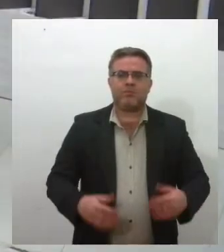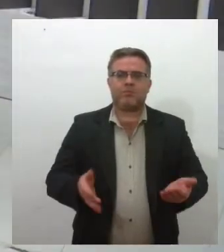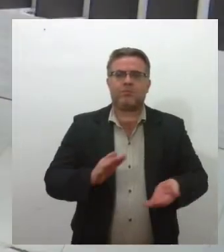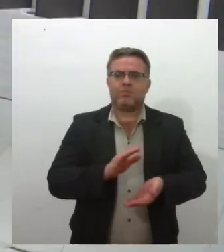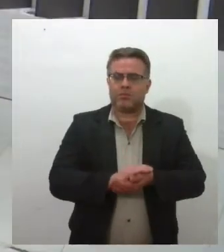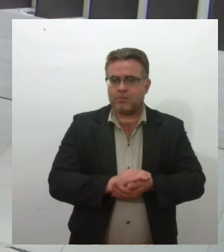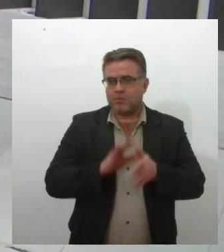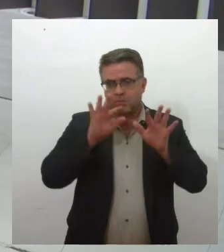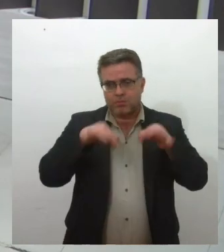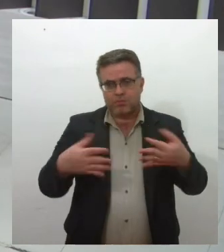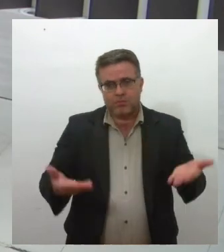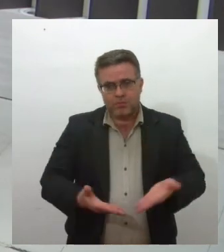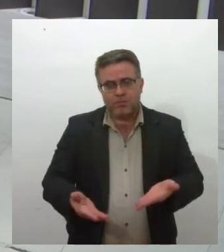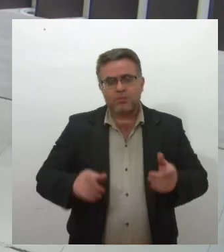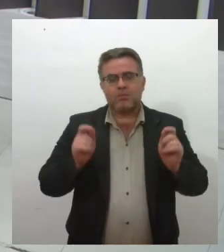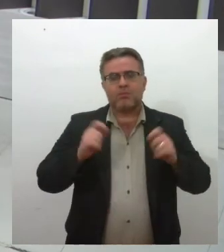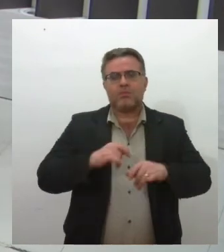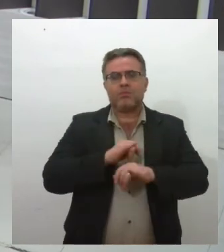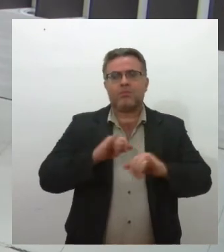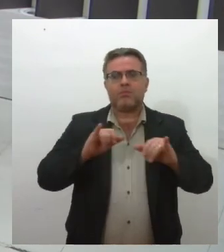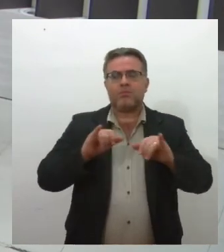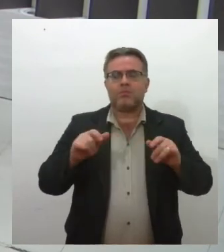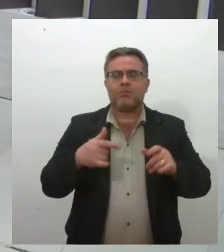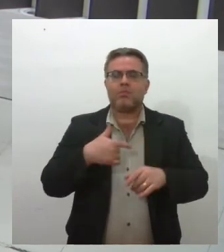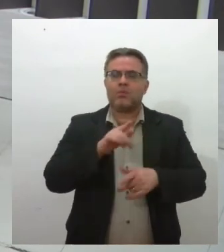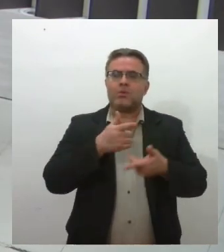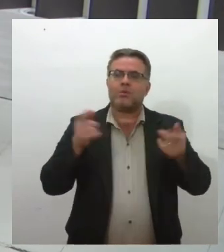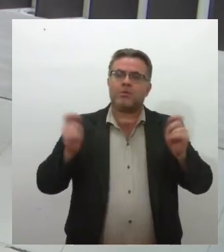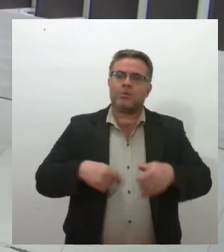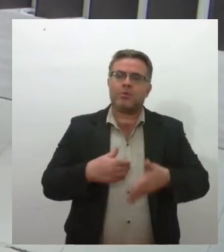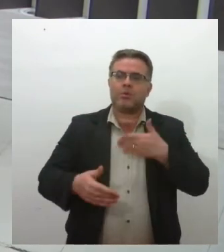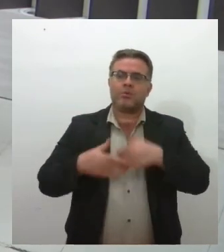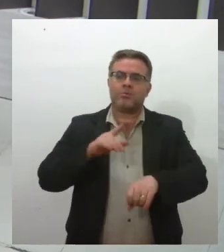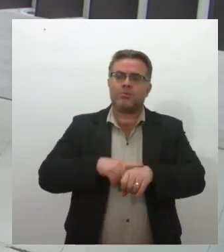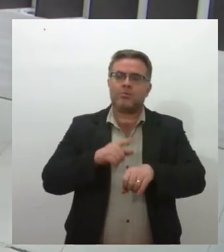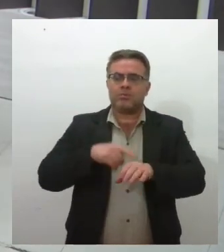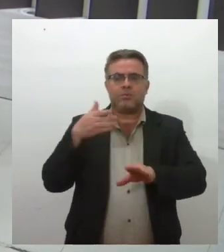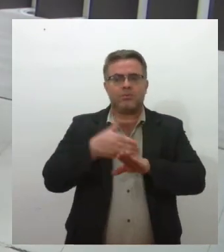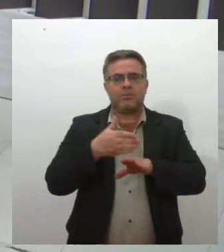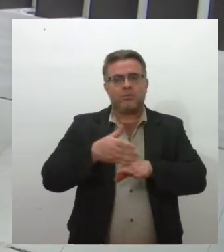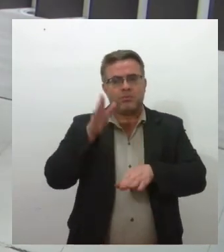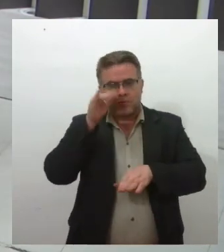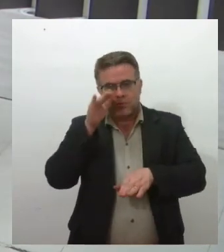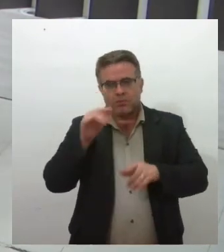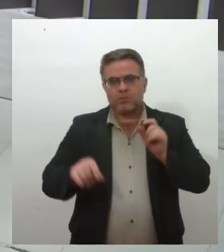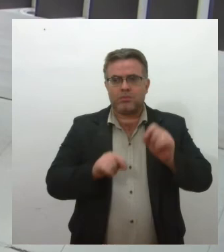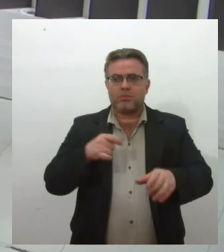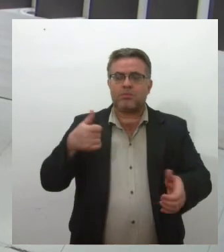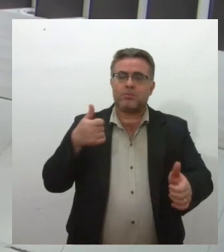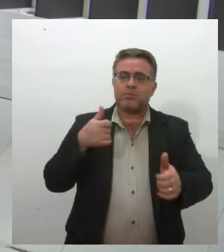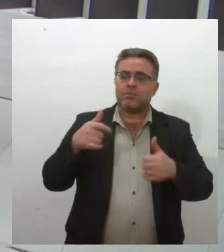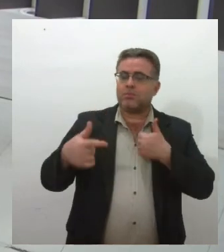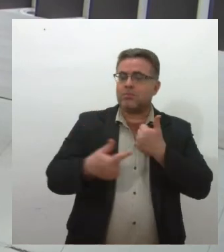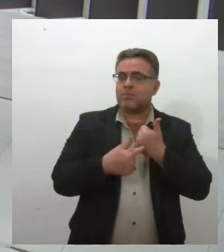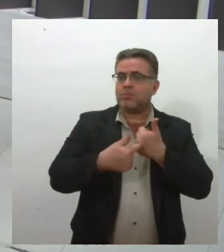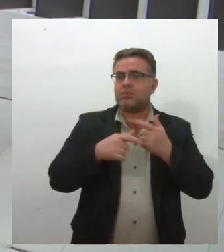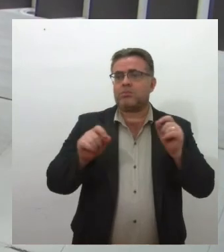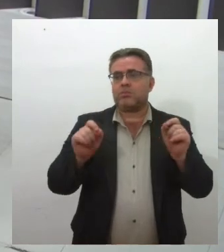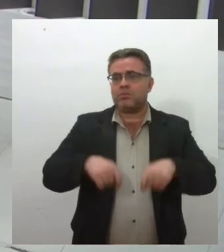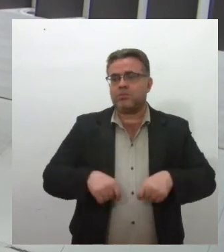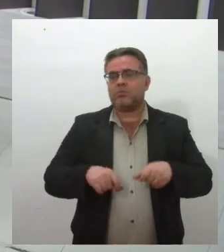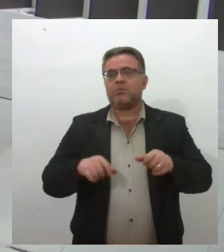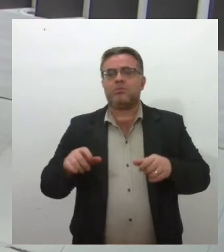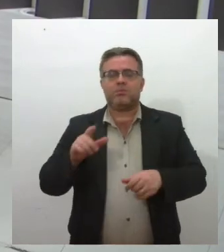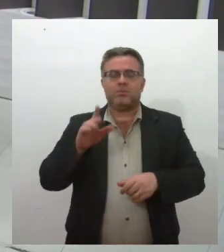E a gente fica por aqui. Outras notícias você confere a qualquer momento na nossa programação. Você pode seguir também as nossas redes sociais no Face e no